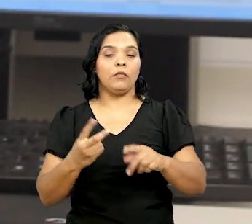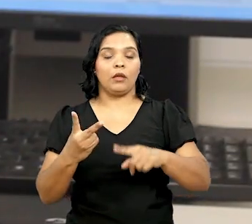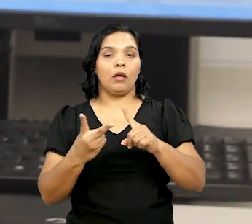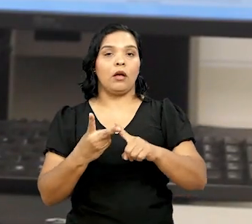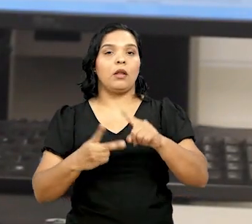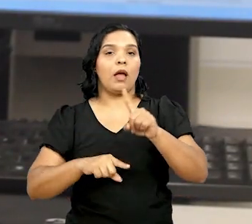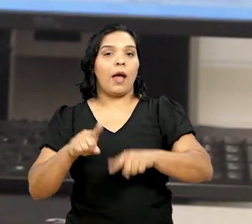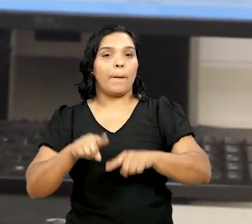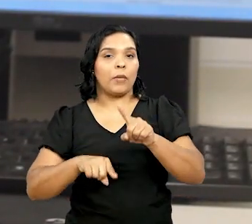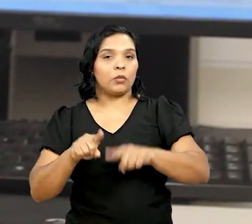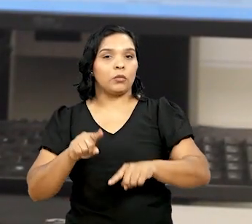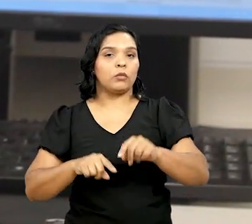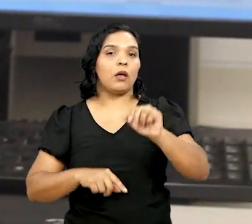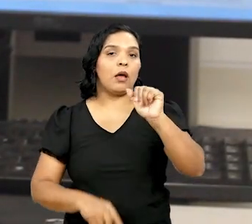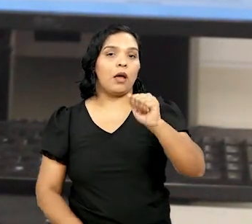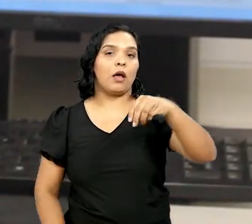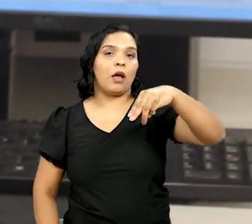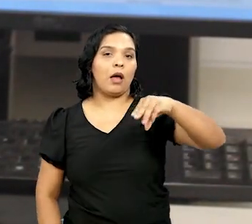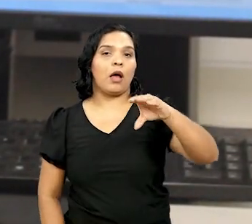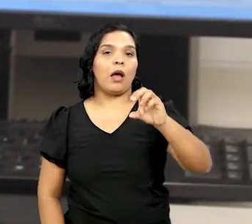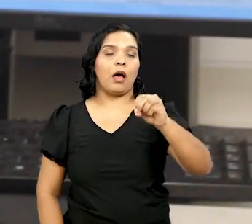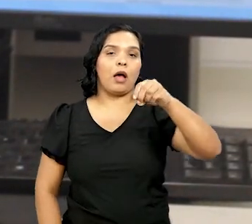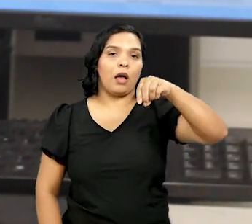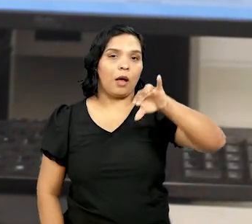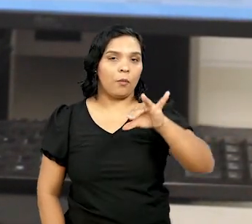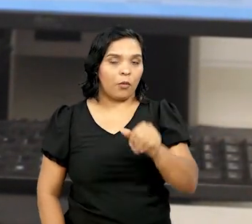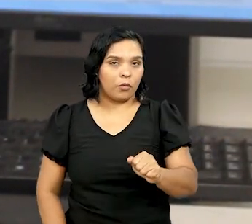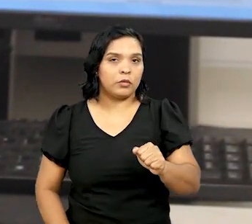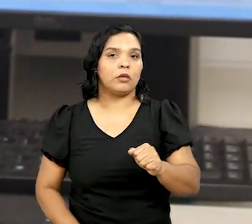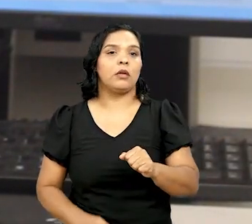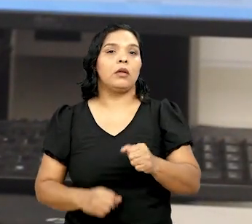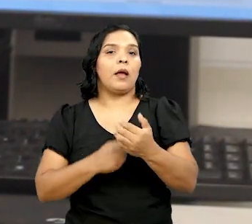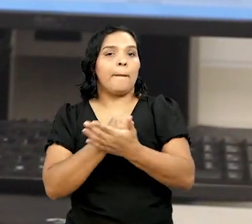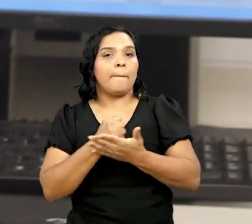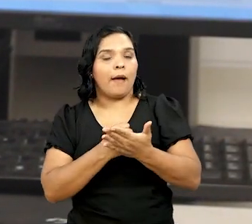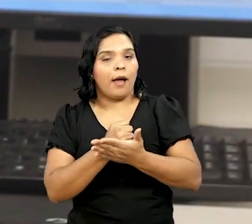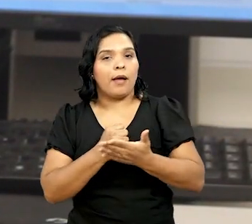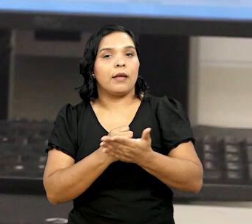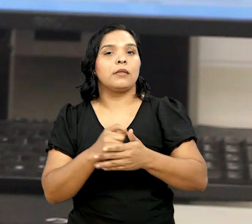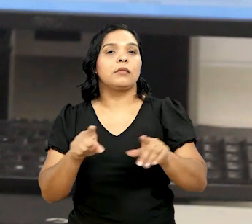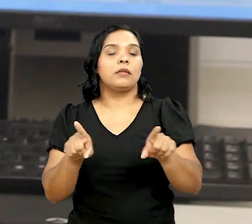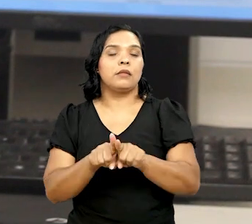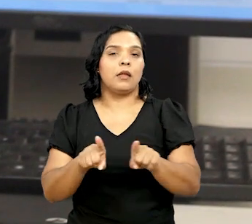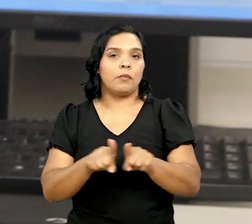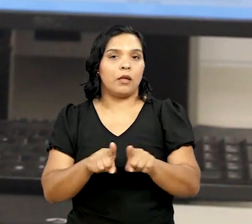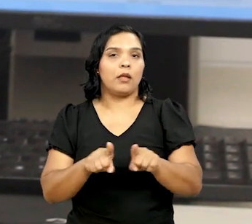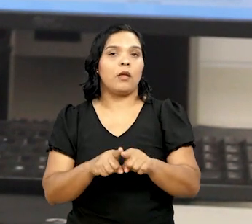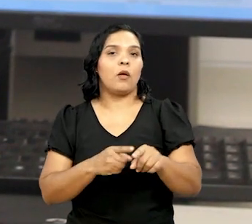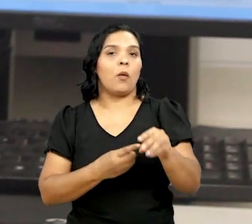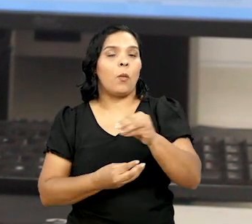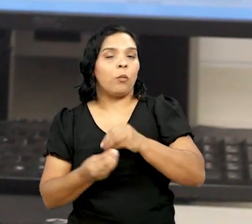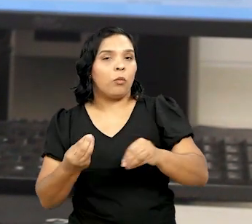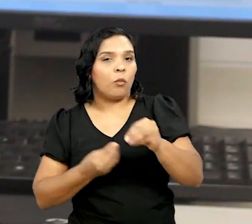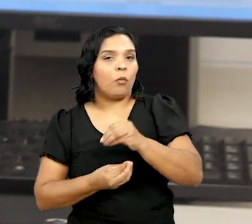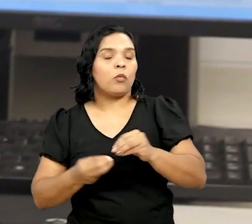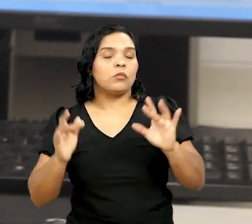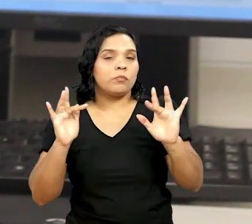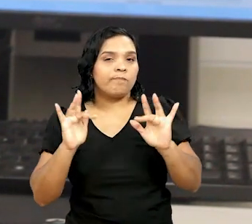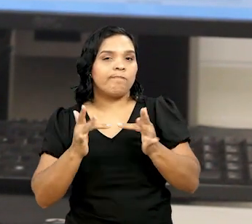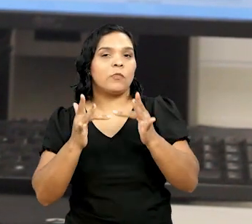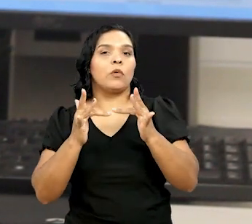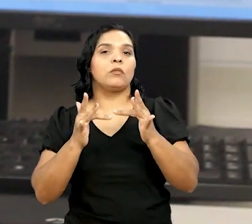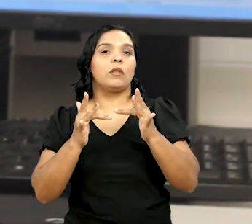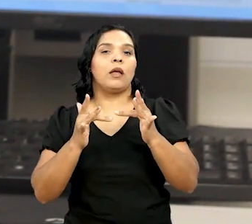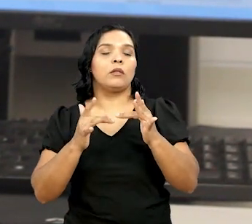Já a amônia, ela tem aí o nitrogênio também como base da sua formulação, que pode ser também um composto que,